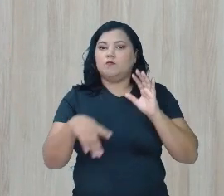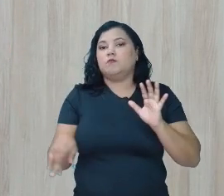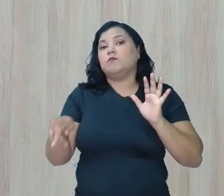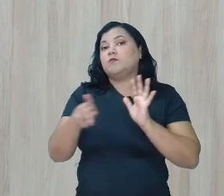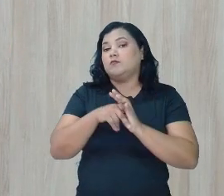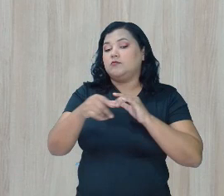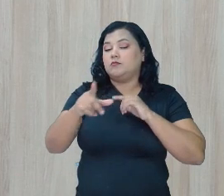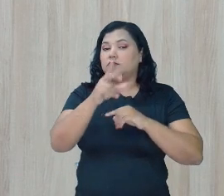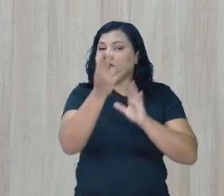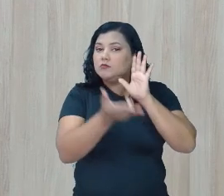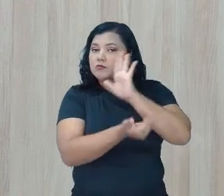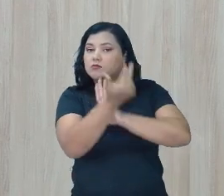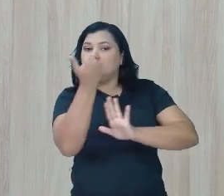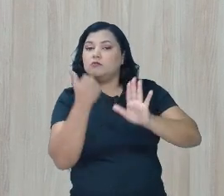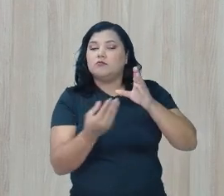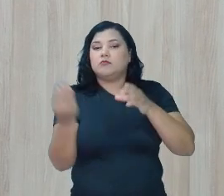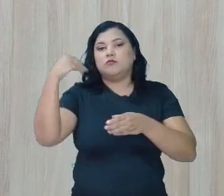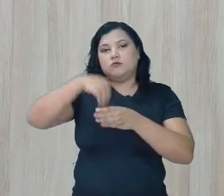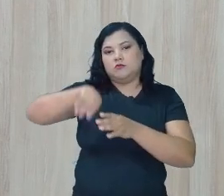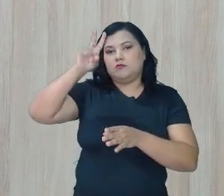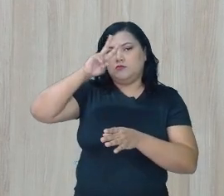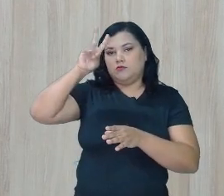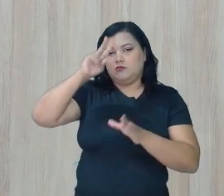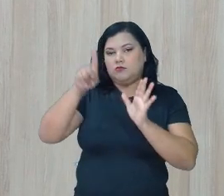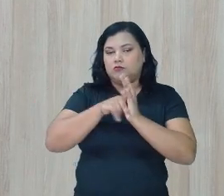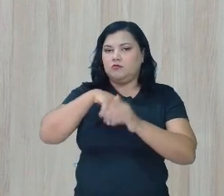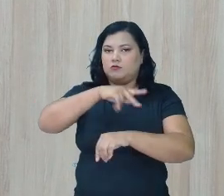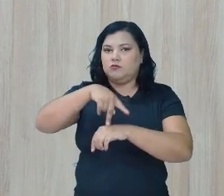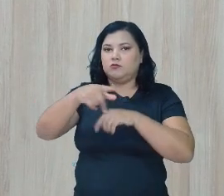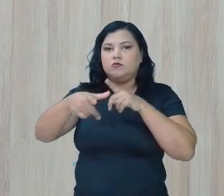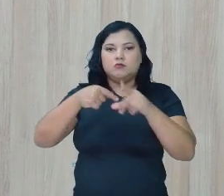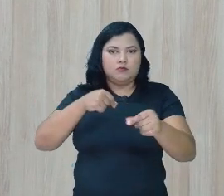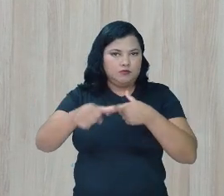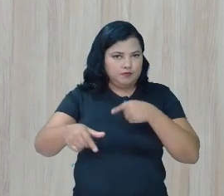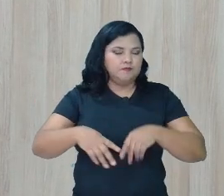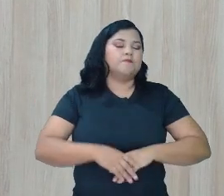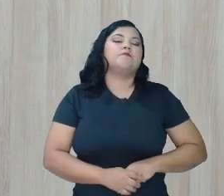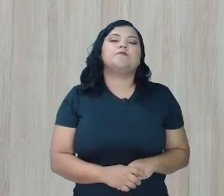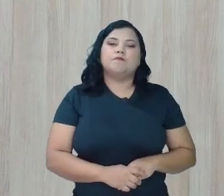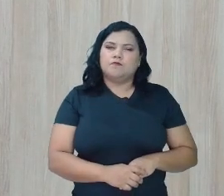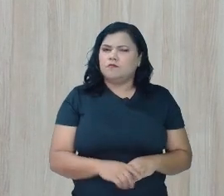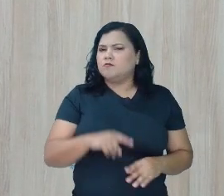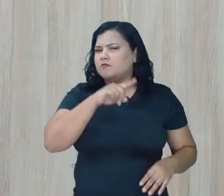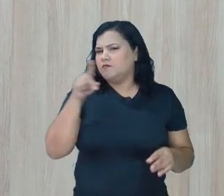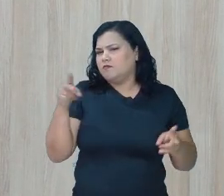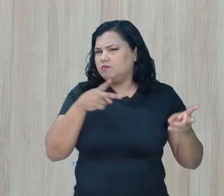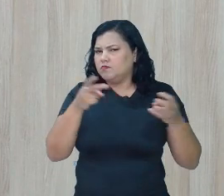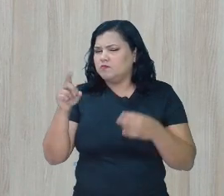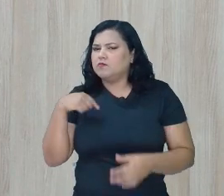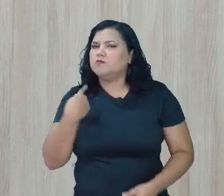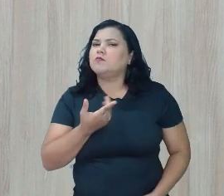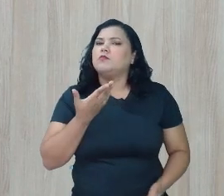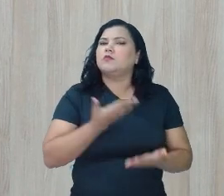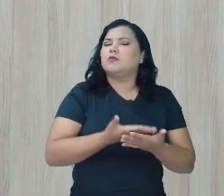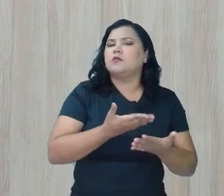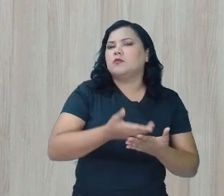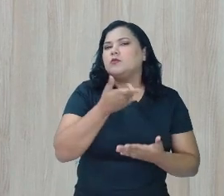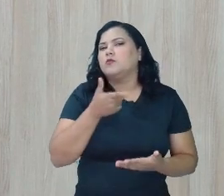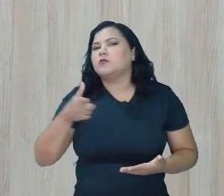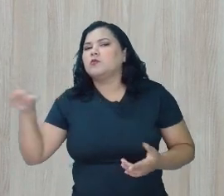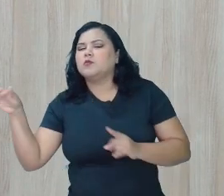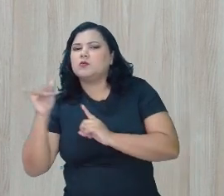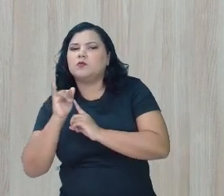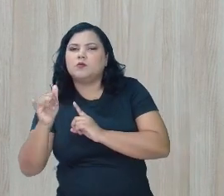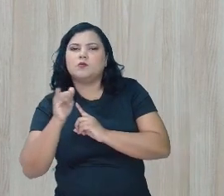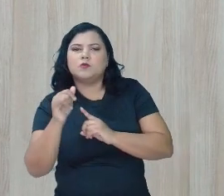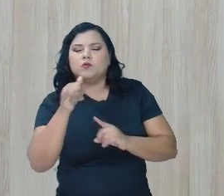Esse protagonismo dentro da história em quadrinhos japonesa. Então, vocês percebem que quando estudamos sobre outras